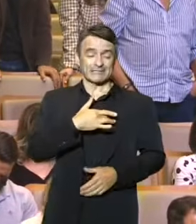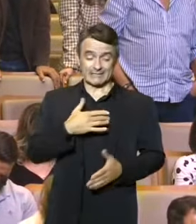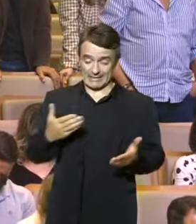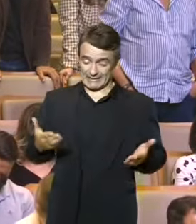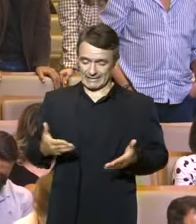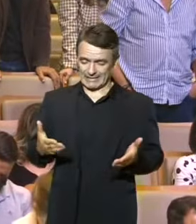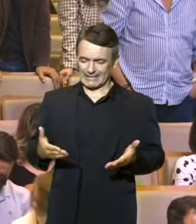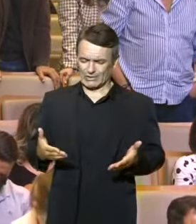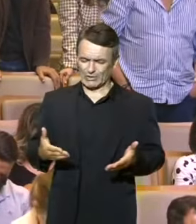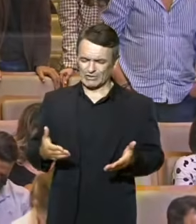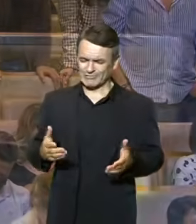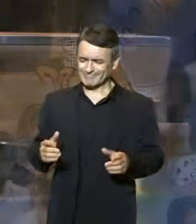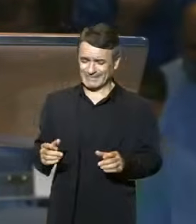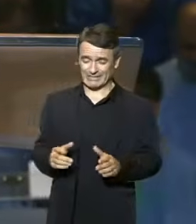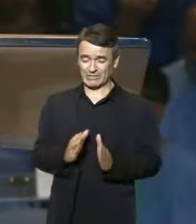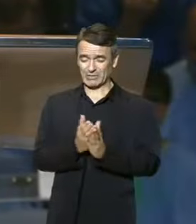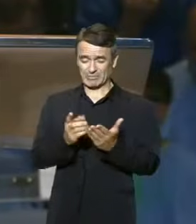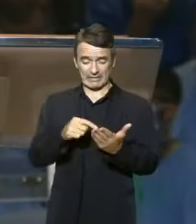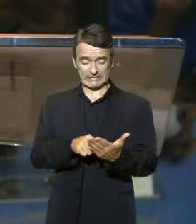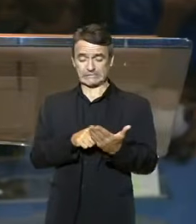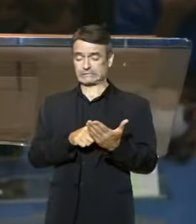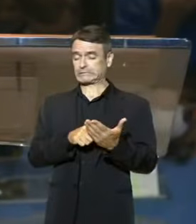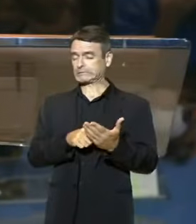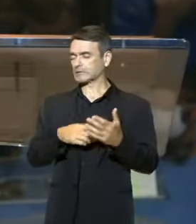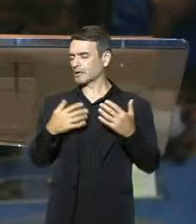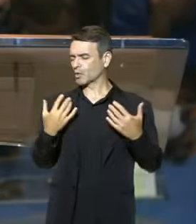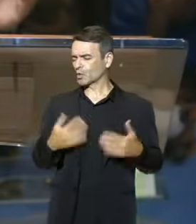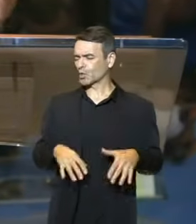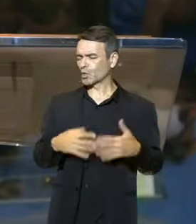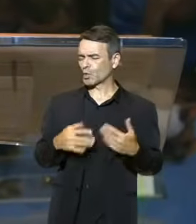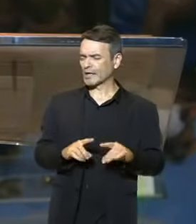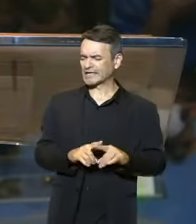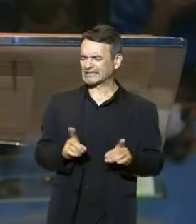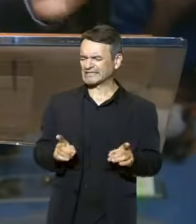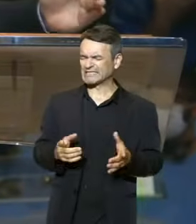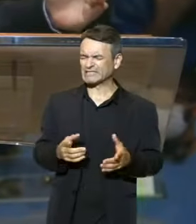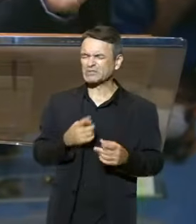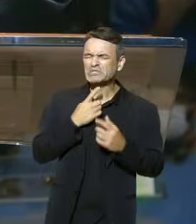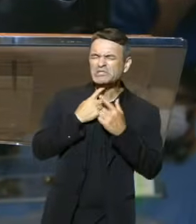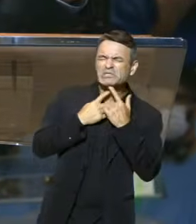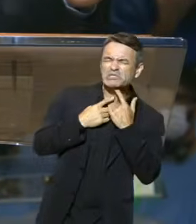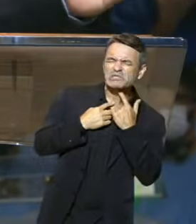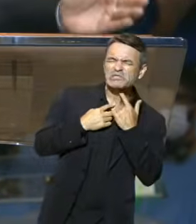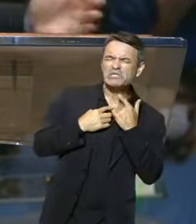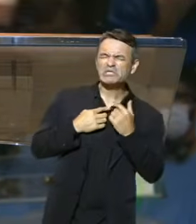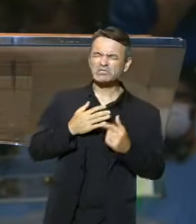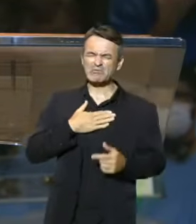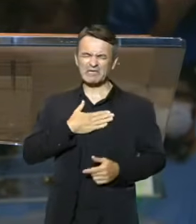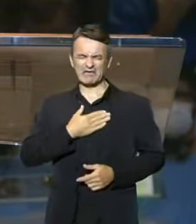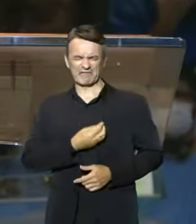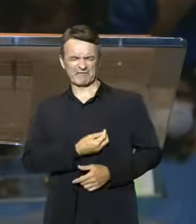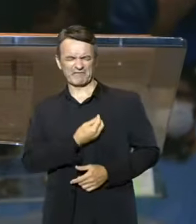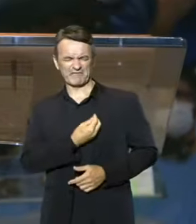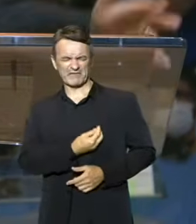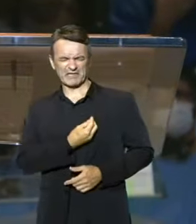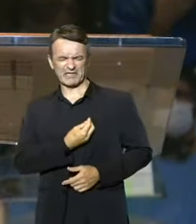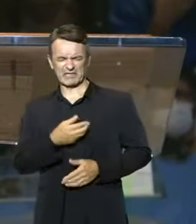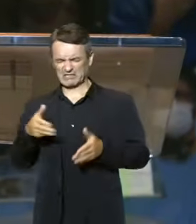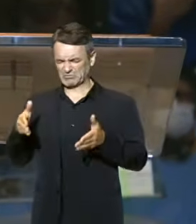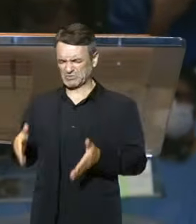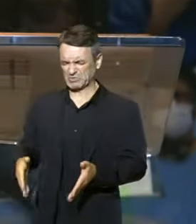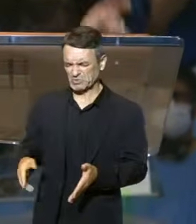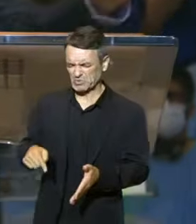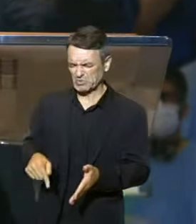tua palavra. E ao invés de ficarmos nos desertos do desejo da nossa vida, nas sepulturas